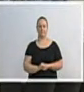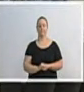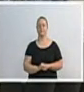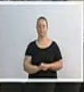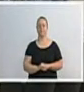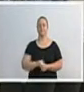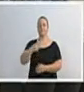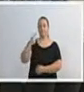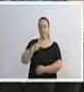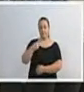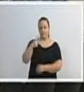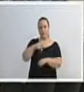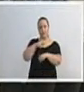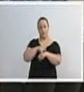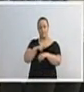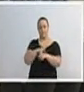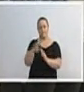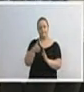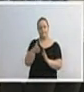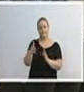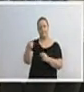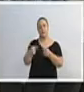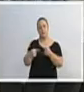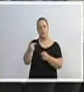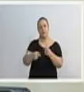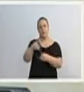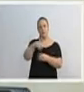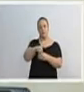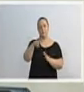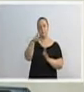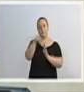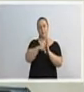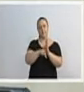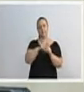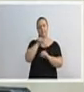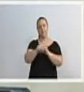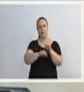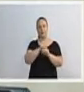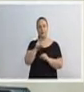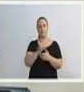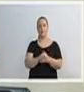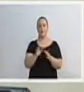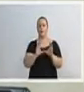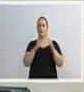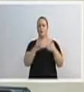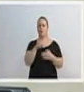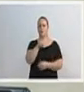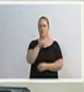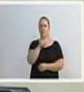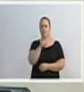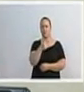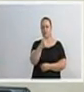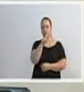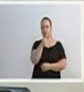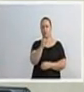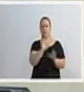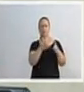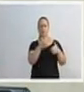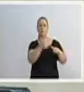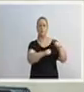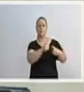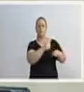Em segundo turno de discussão e votação plenária, o projeto de resolução 528 da Comissão Legislativa Temporária de Análise de Emendas